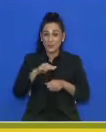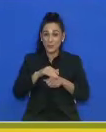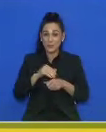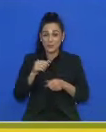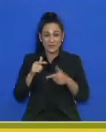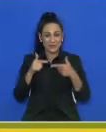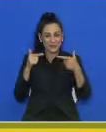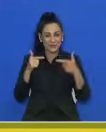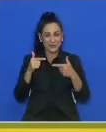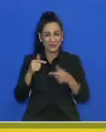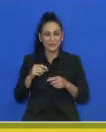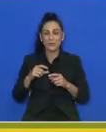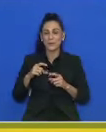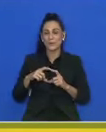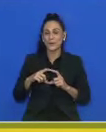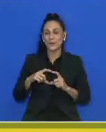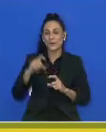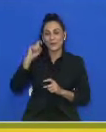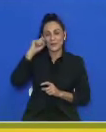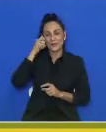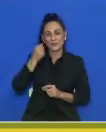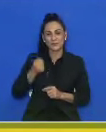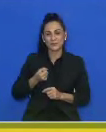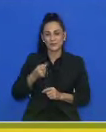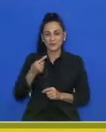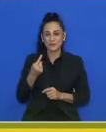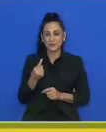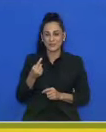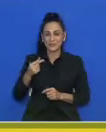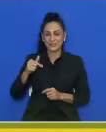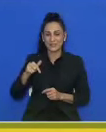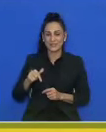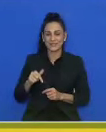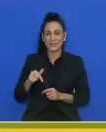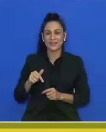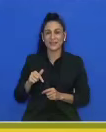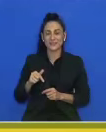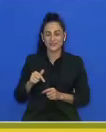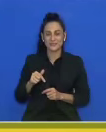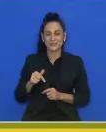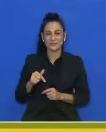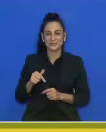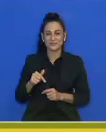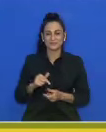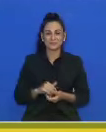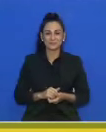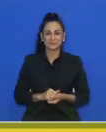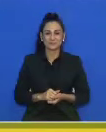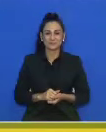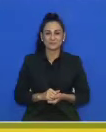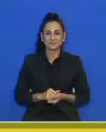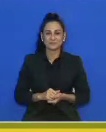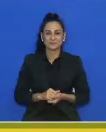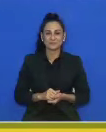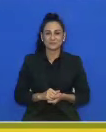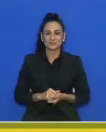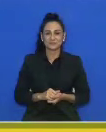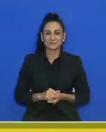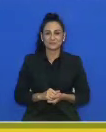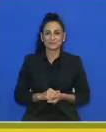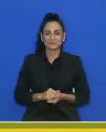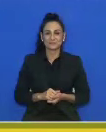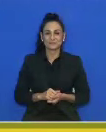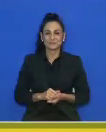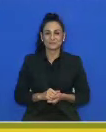Pode chamar que a sorte vem. Bola preta, número 17. Preta, 17.